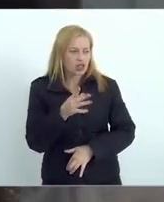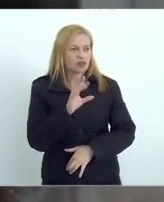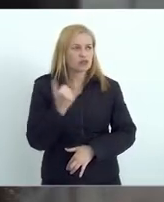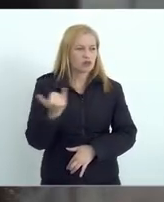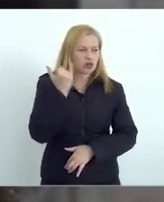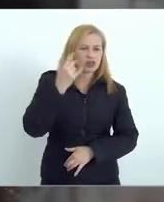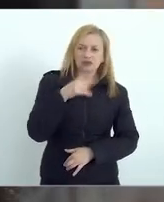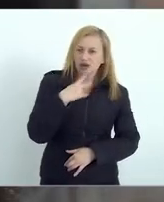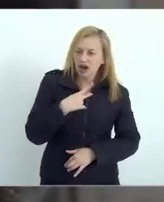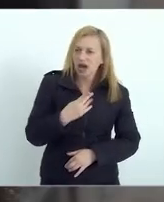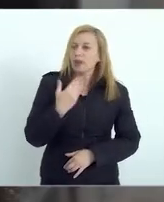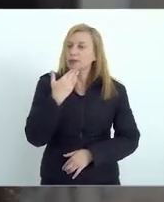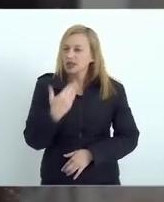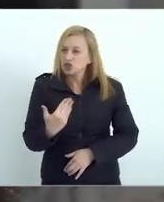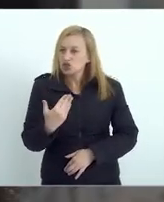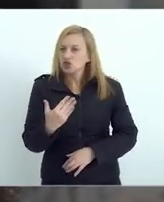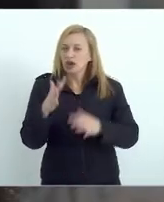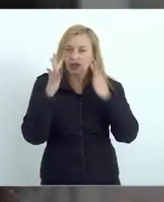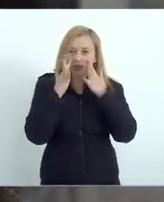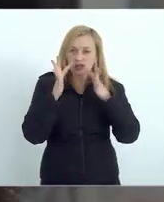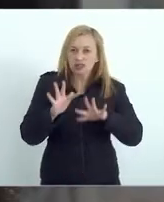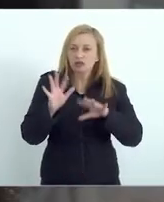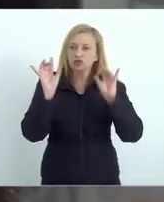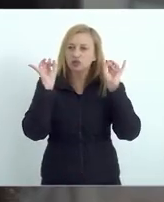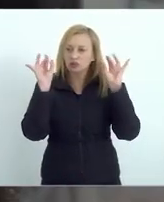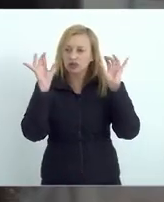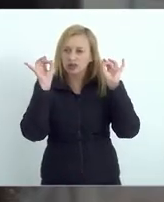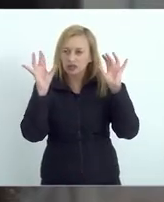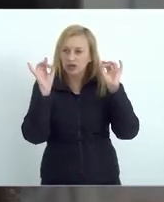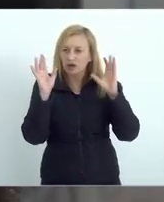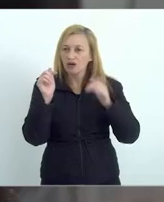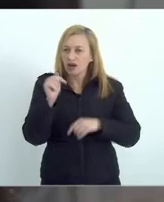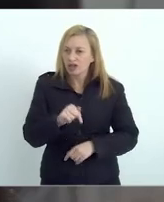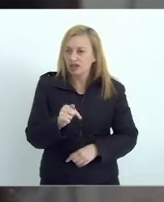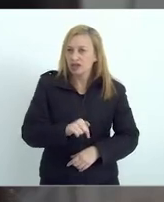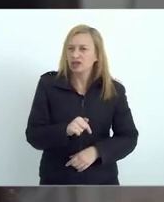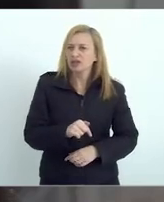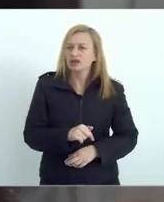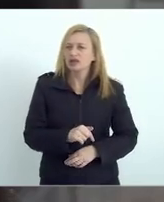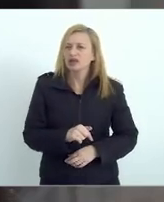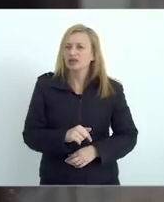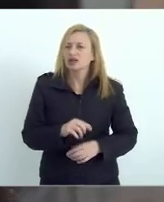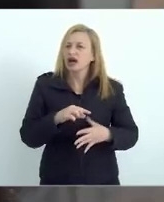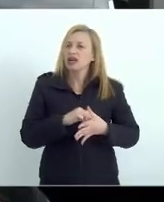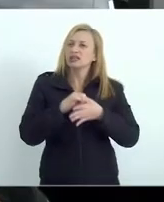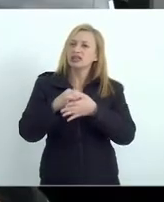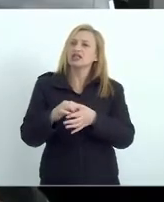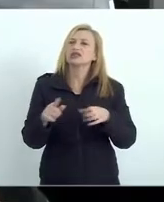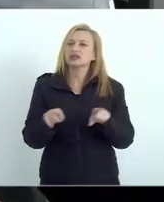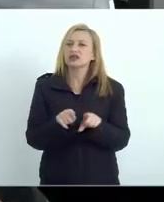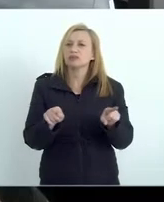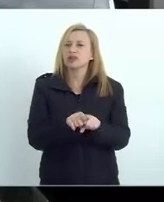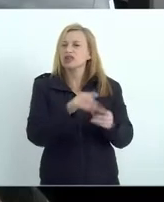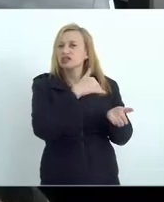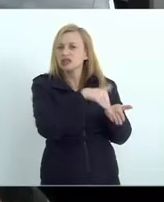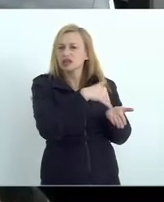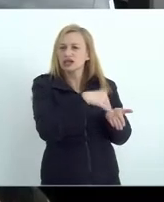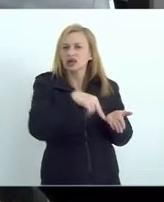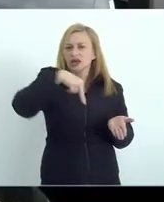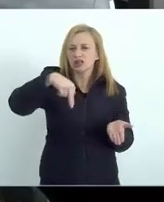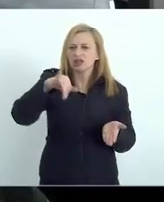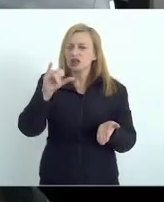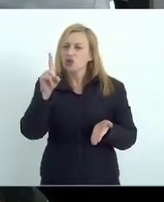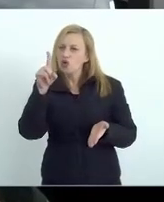que era necessário falar pedir aí atenção especial aqui né com a liderança também do secretário